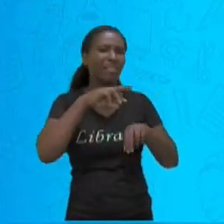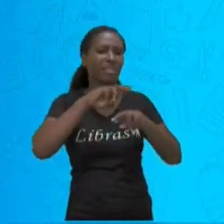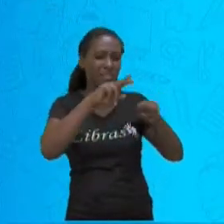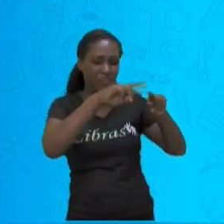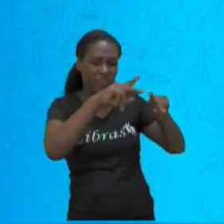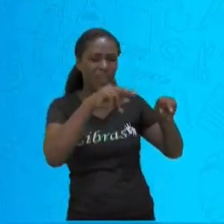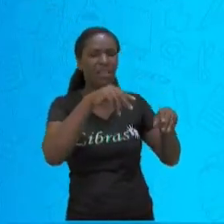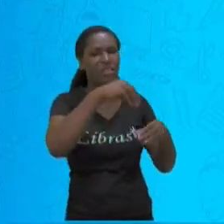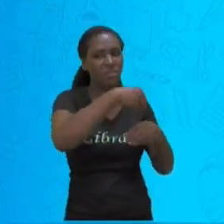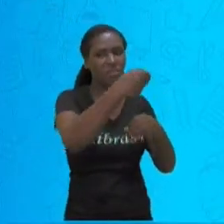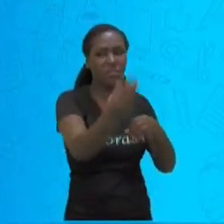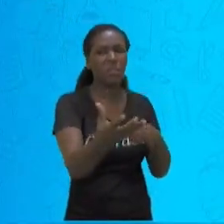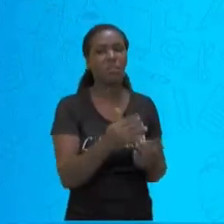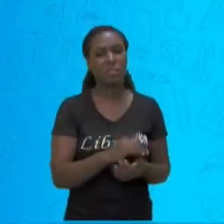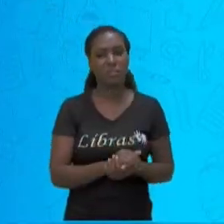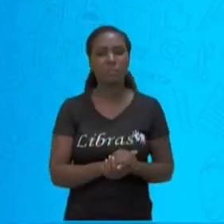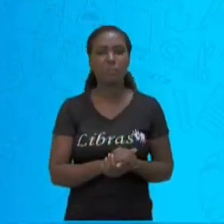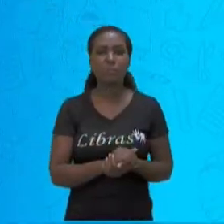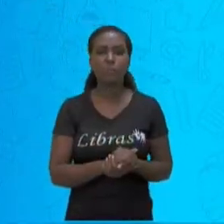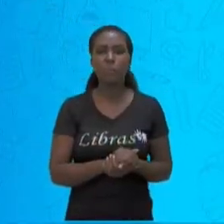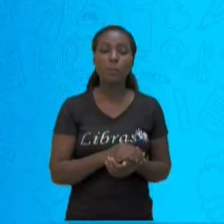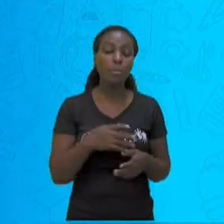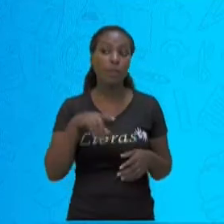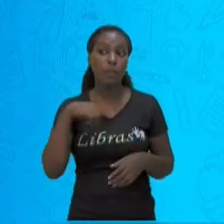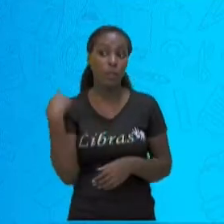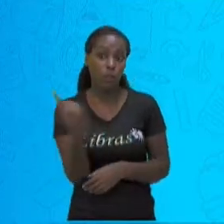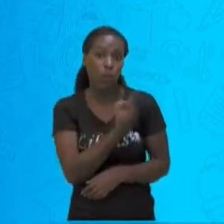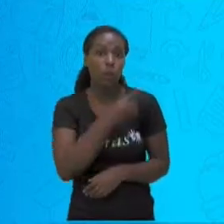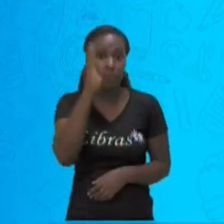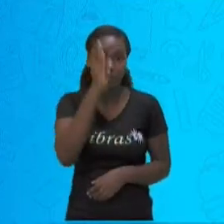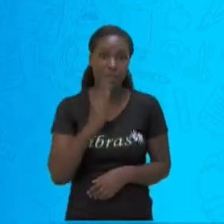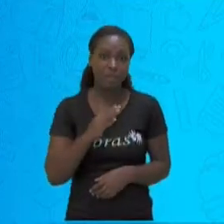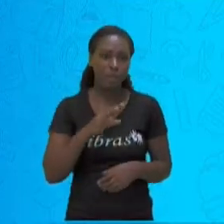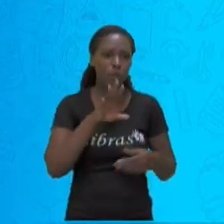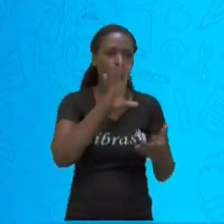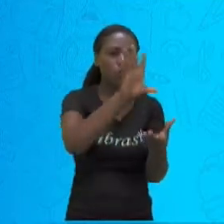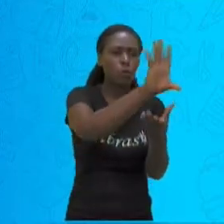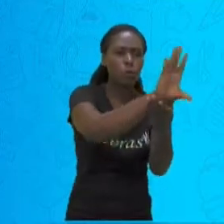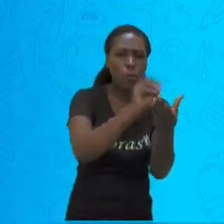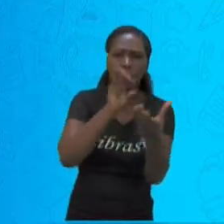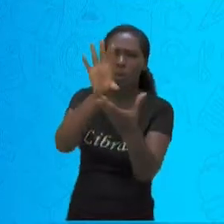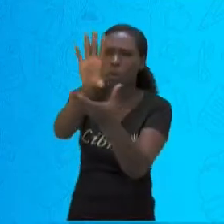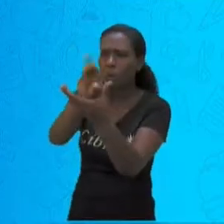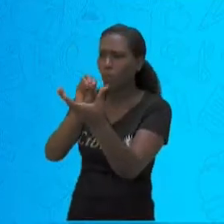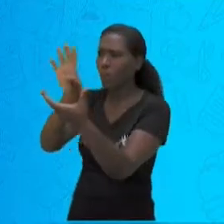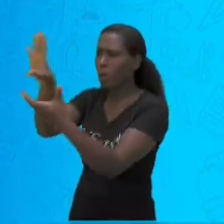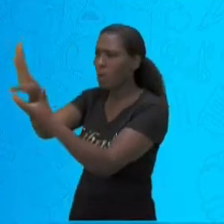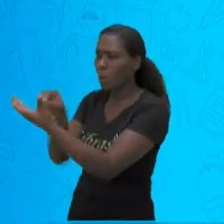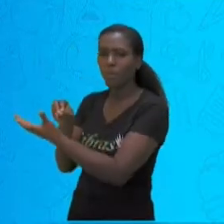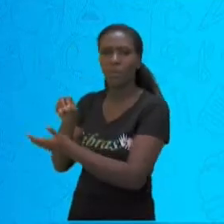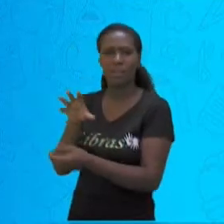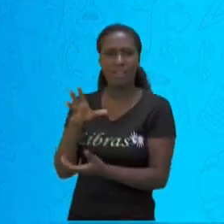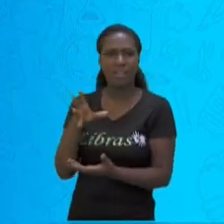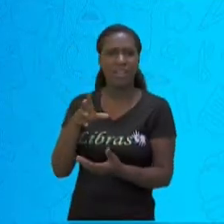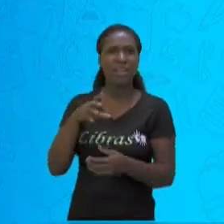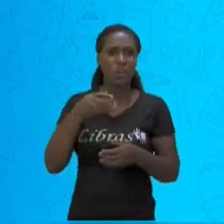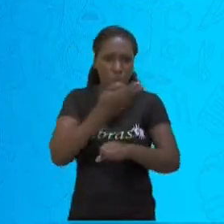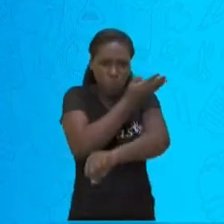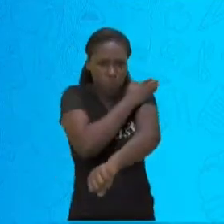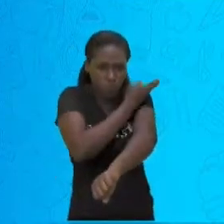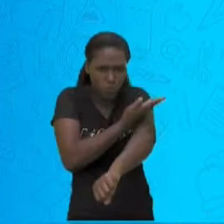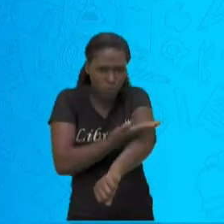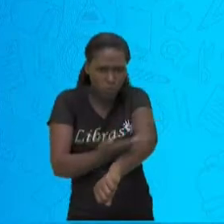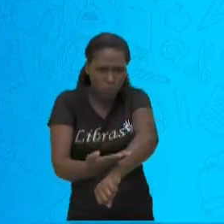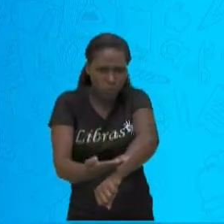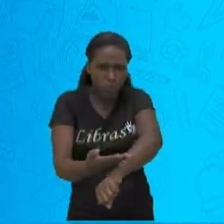nos trouxeram vários costumes, agregaram e formaram os brasileiros,